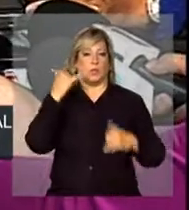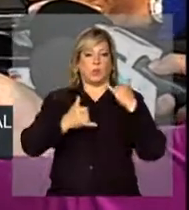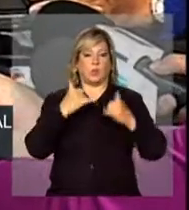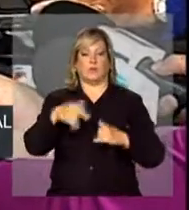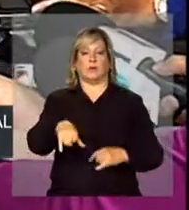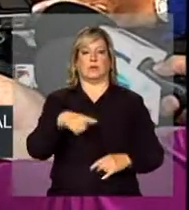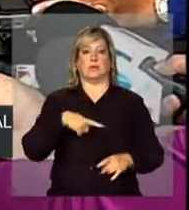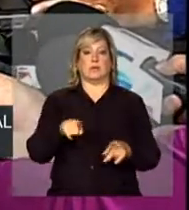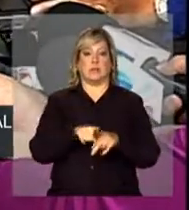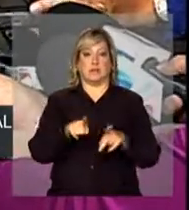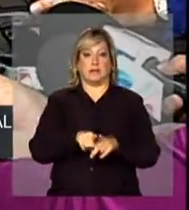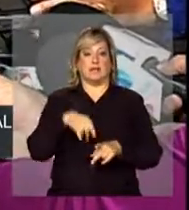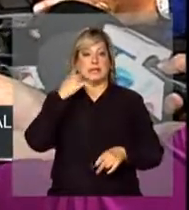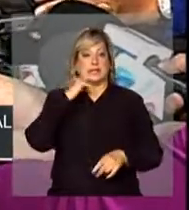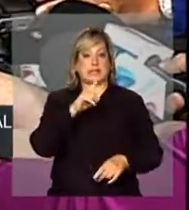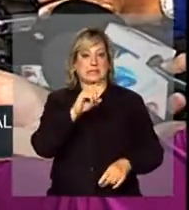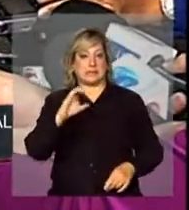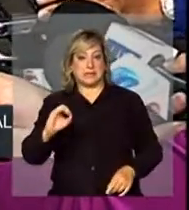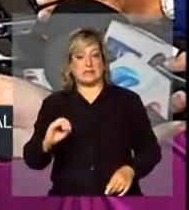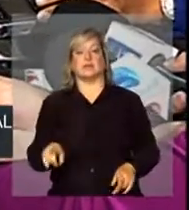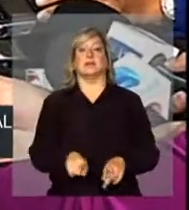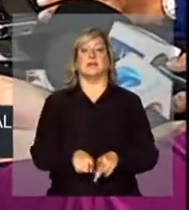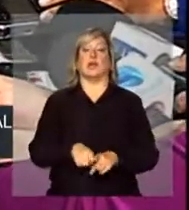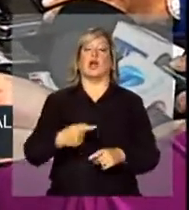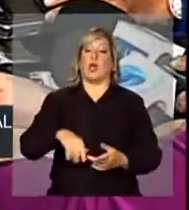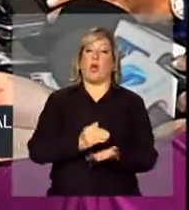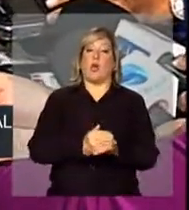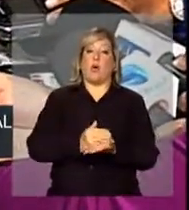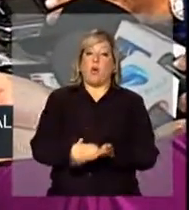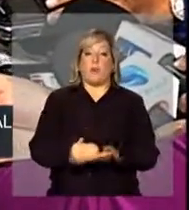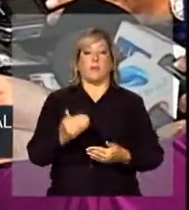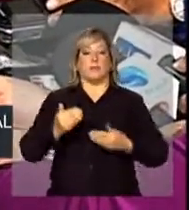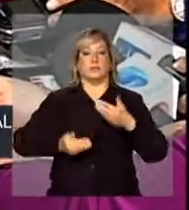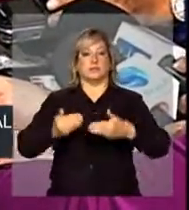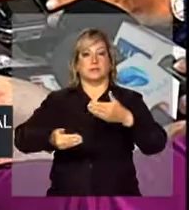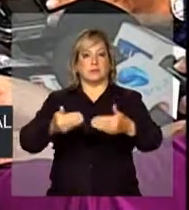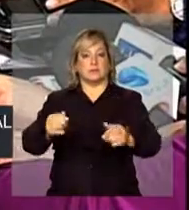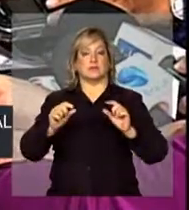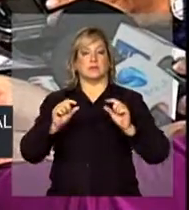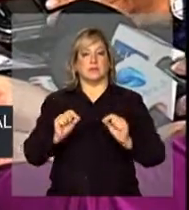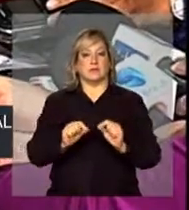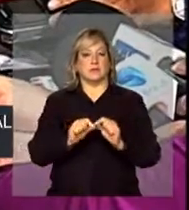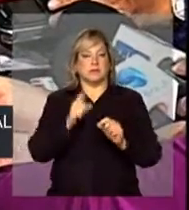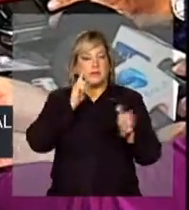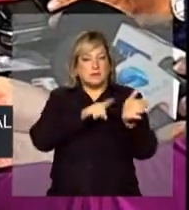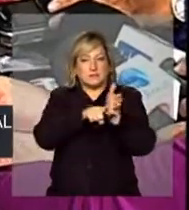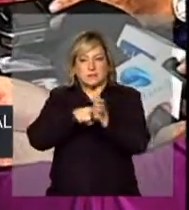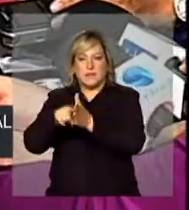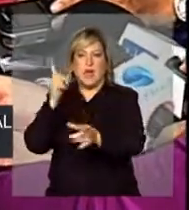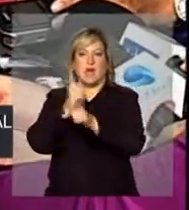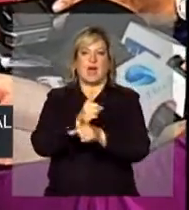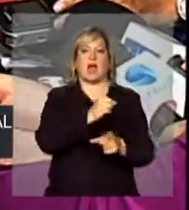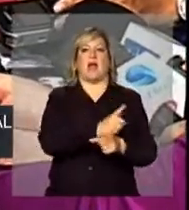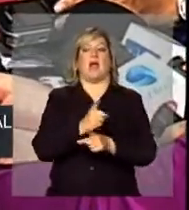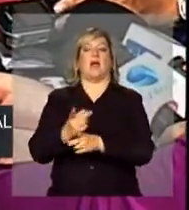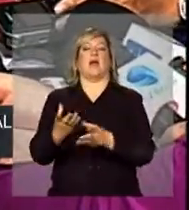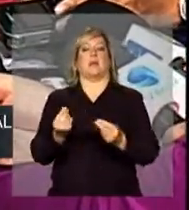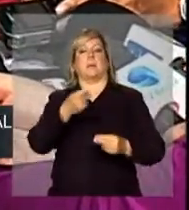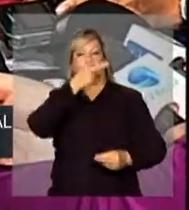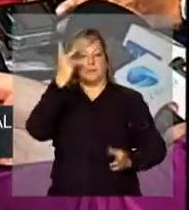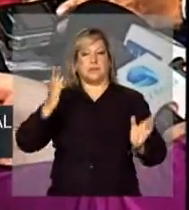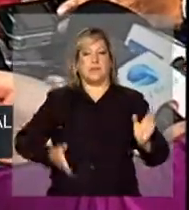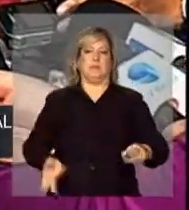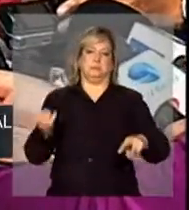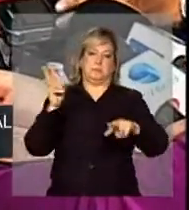e ao Disque 100, é que nós começamos o processo de desbaratamento das quadrilhas e as prisões, né? Então